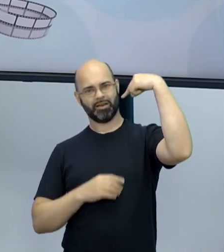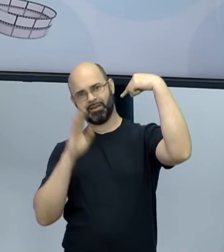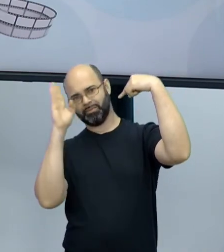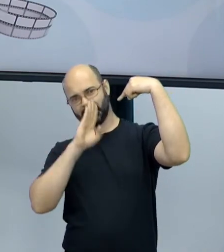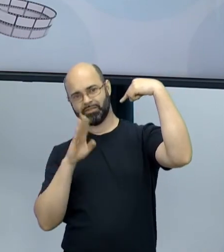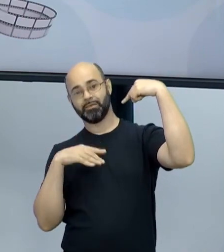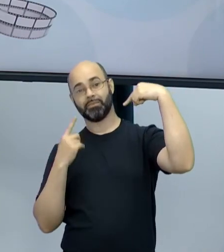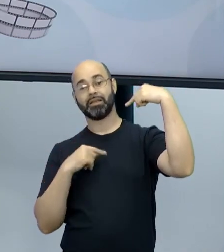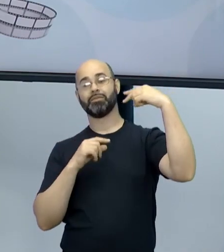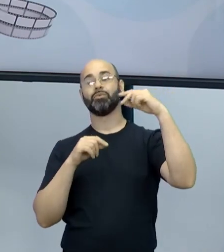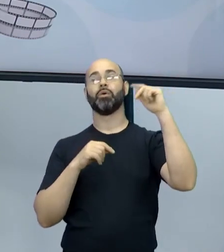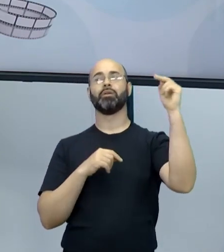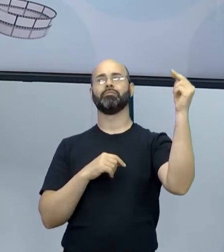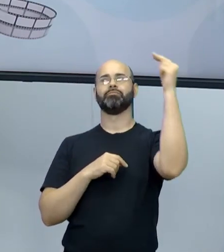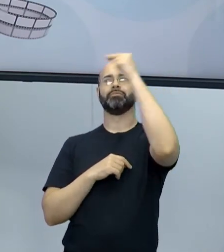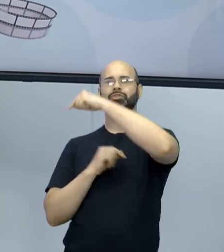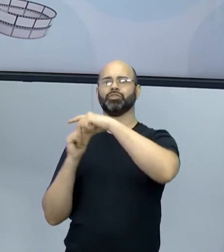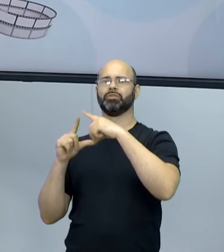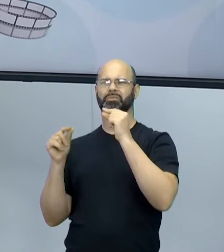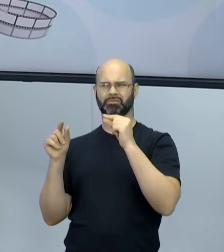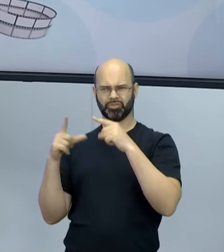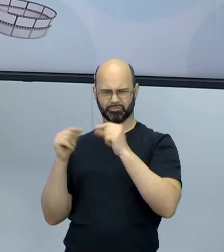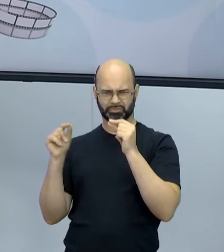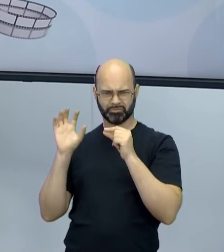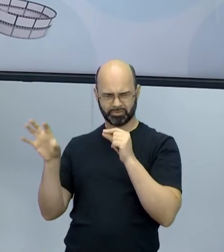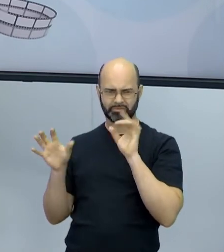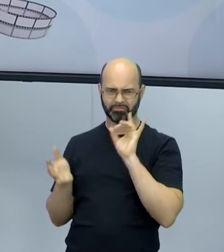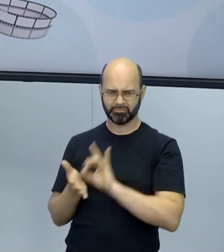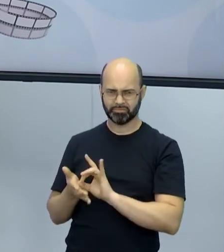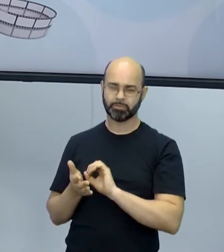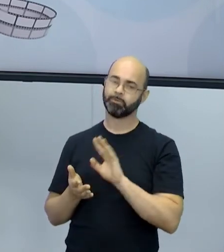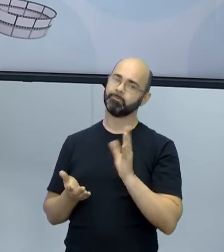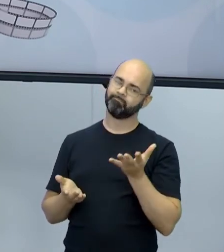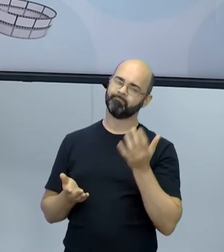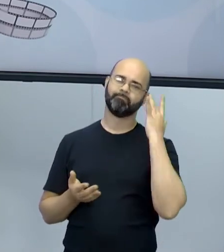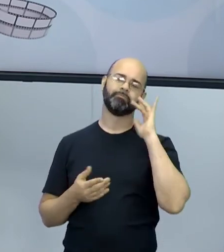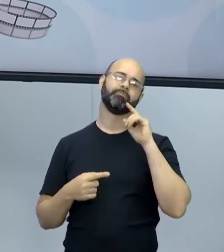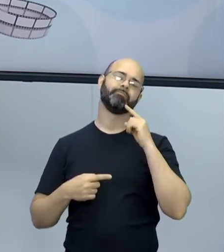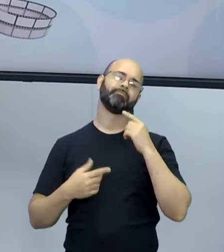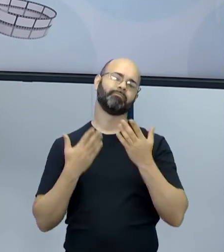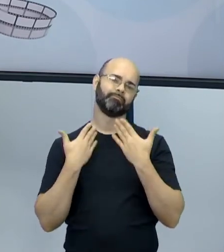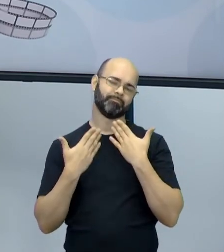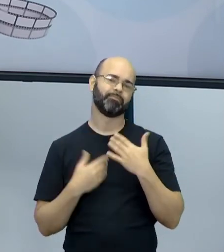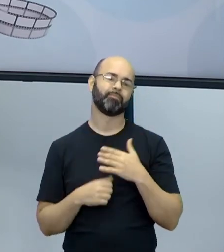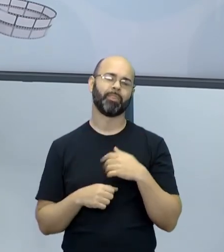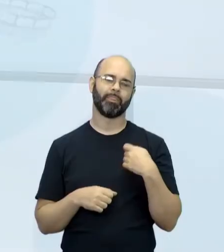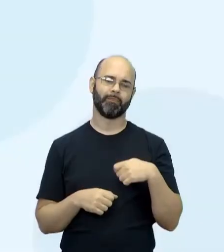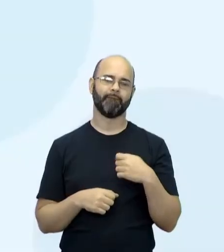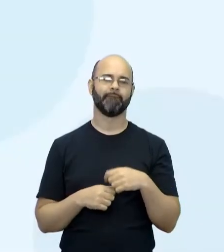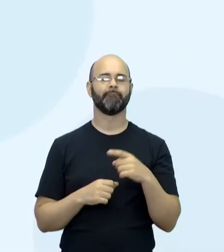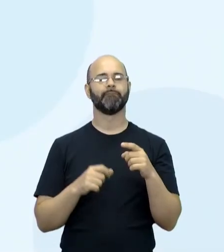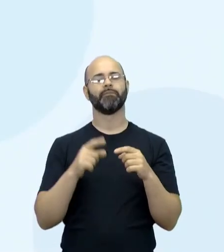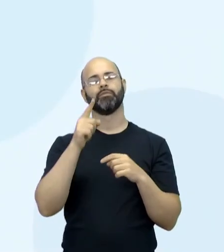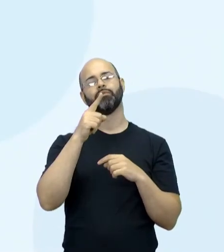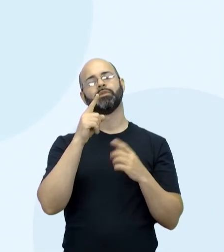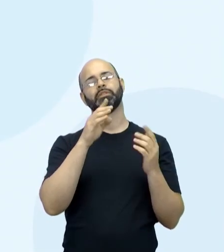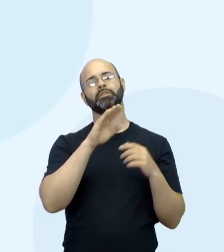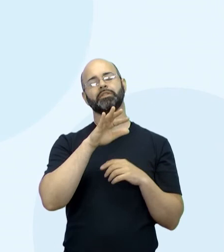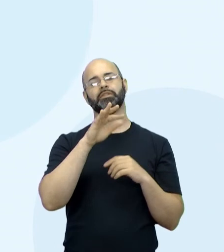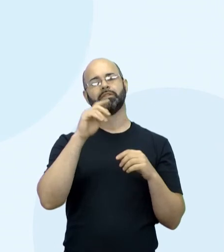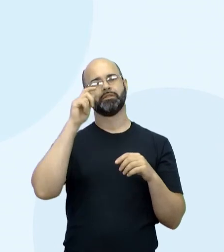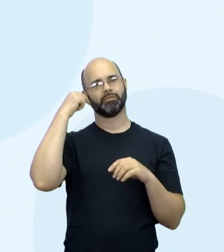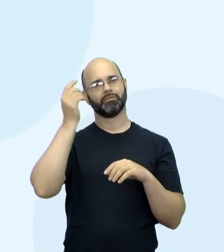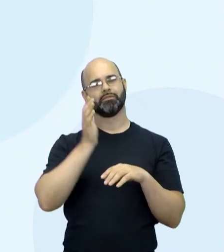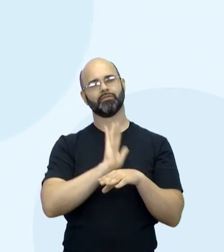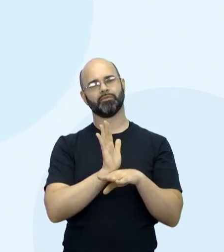retrata o Japão, o Japão é assim mesmo. Será? Às vezes mas cabe o debate. Então, acrescente à filmoteca de vocês um dos filmes